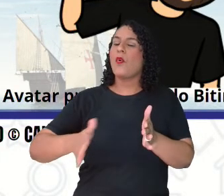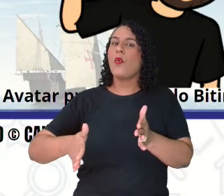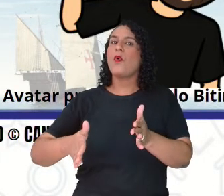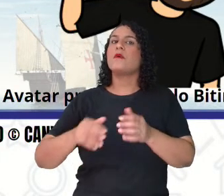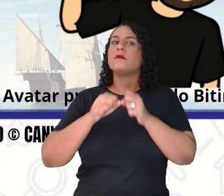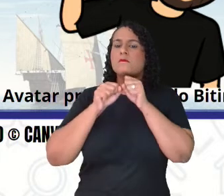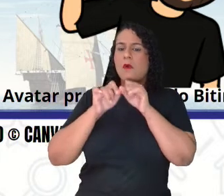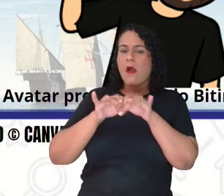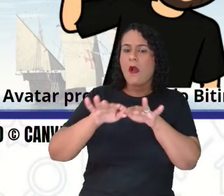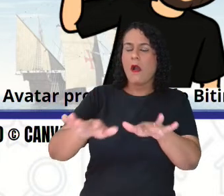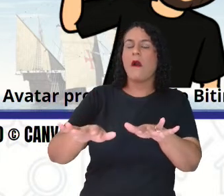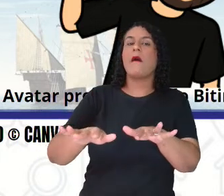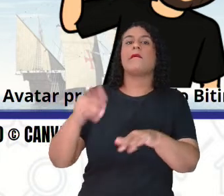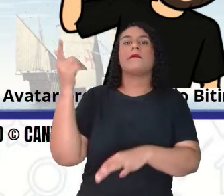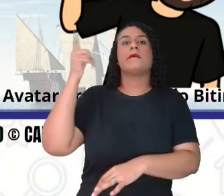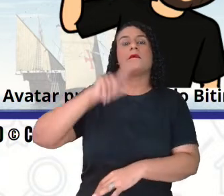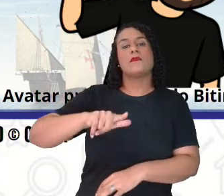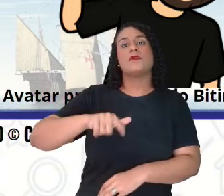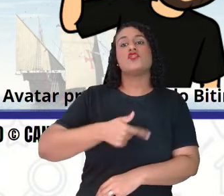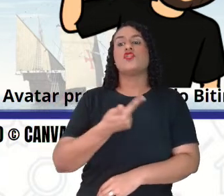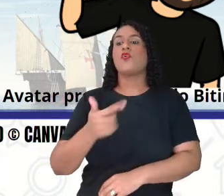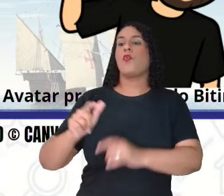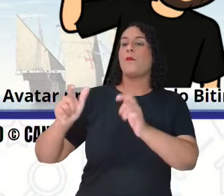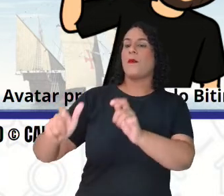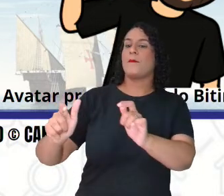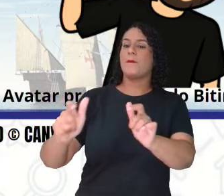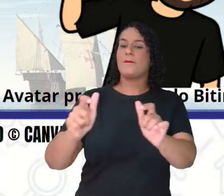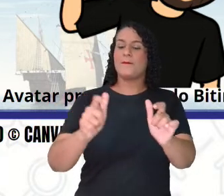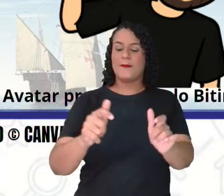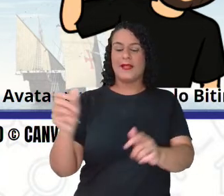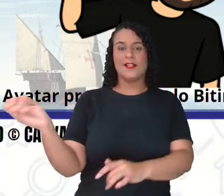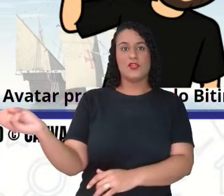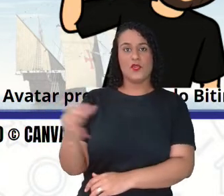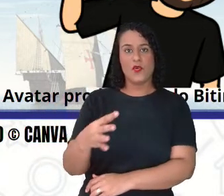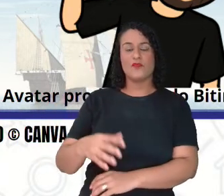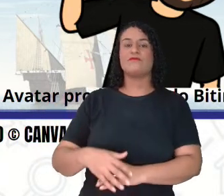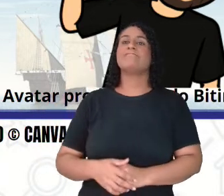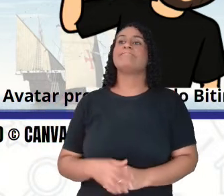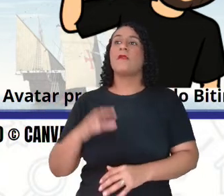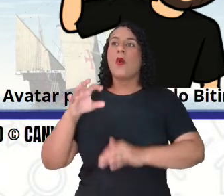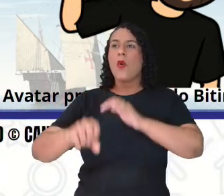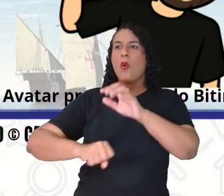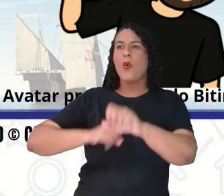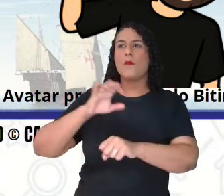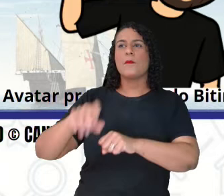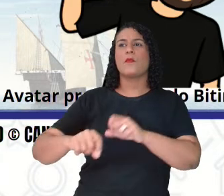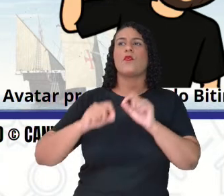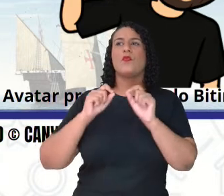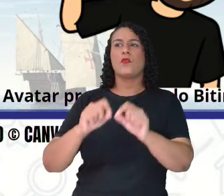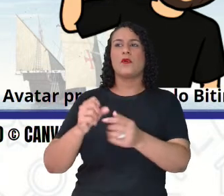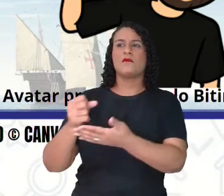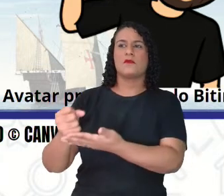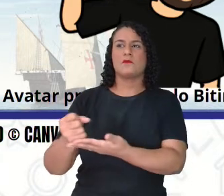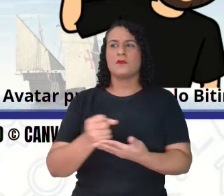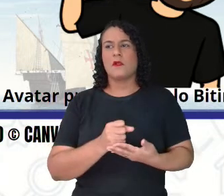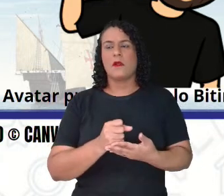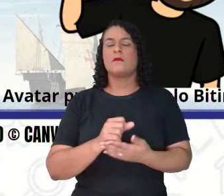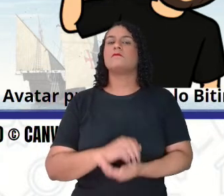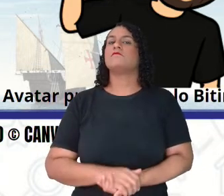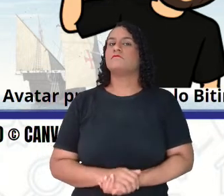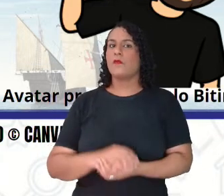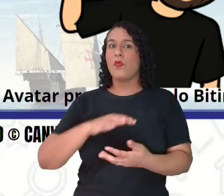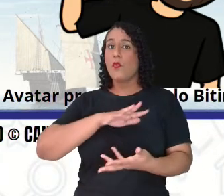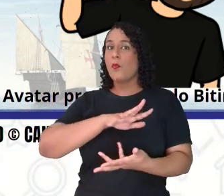e conquistas em novos territórios. E essa exploração ela vai contribuir para ampliar